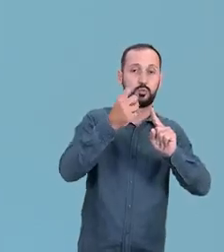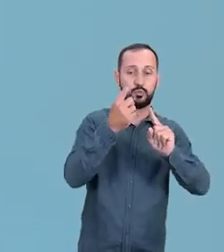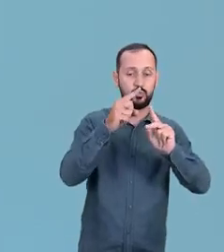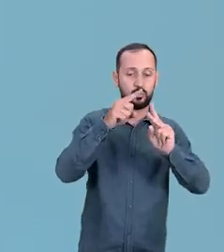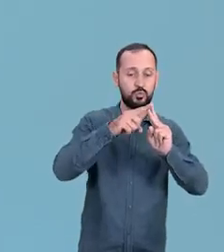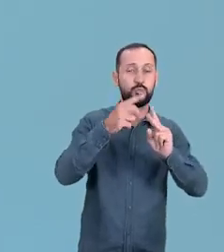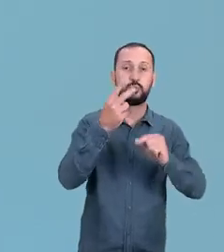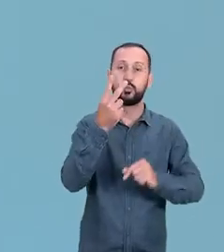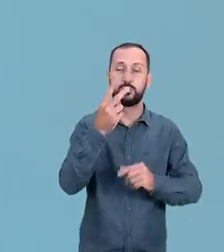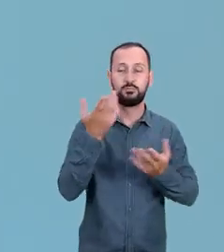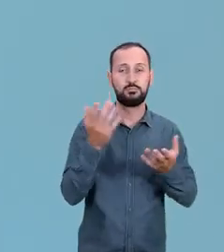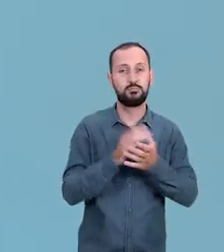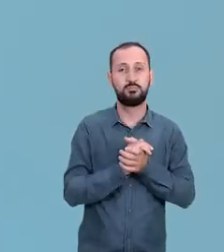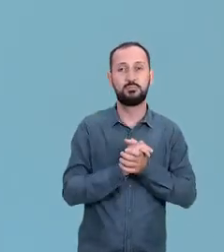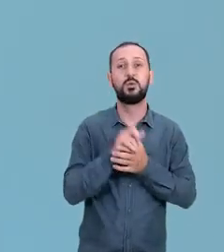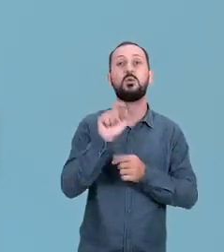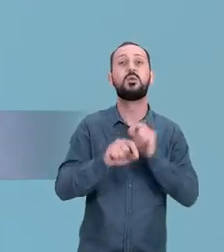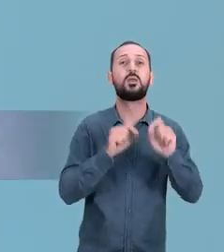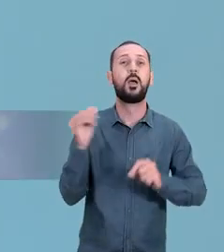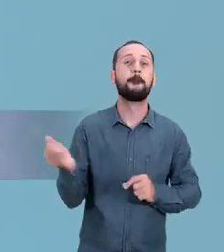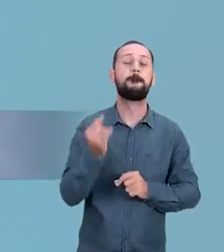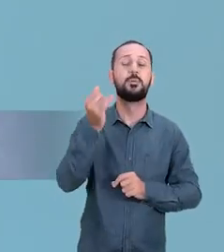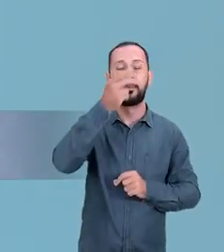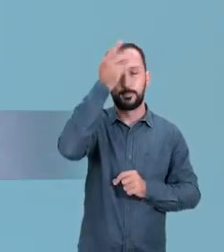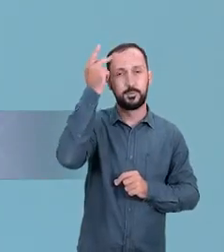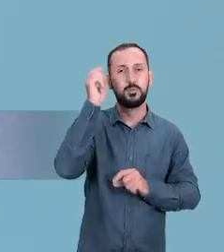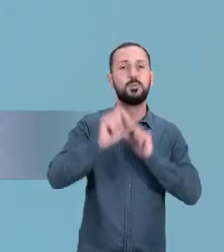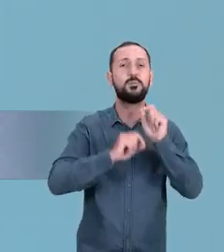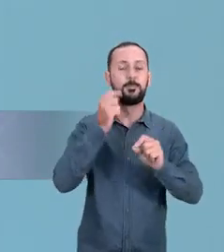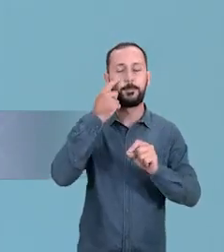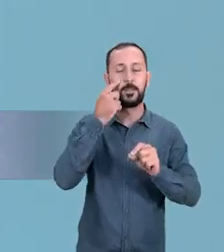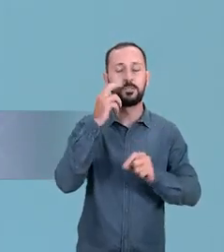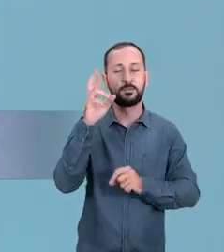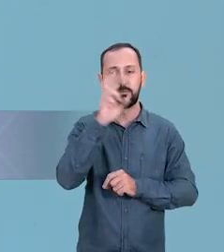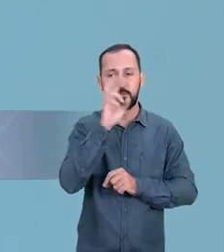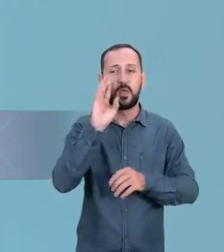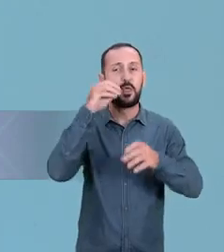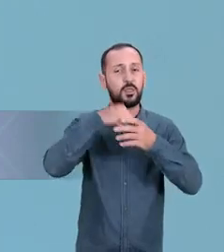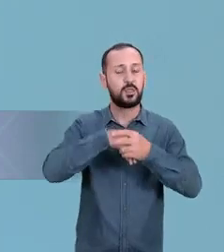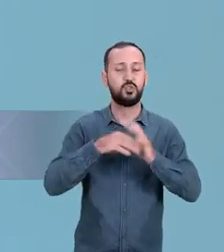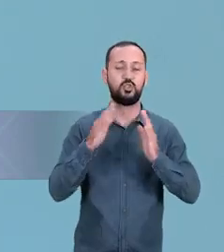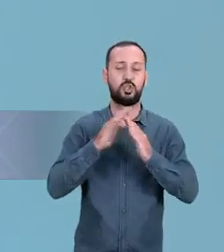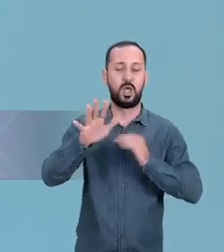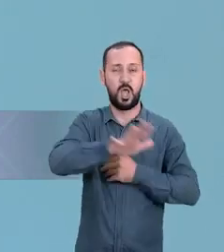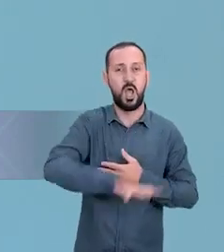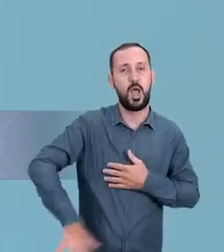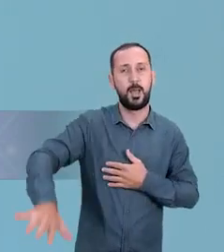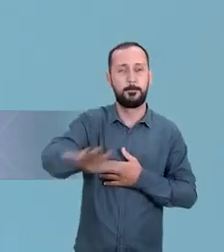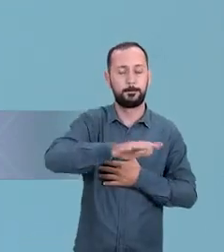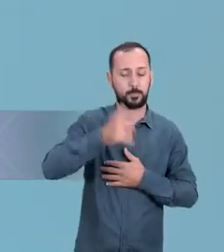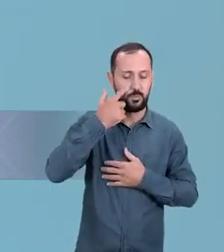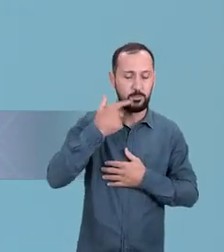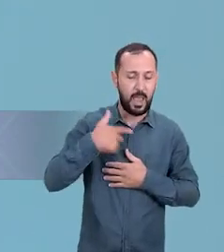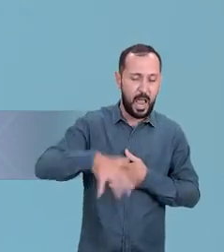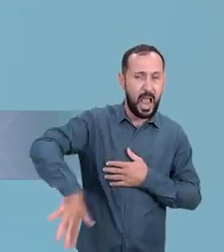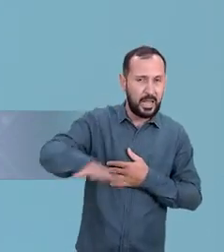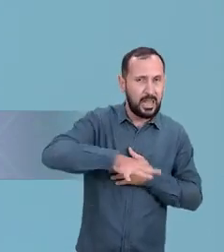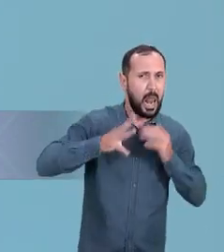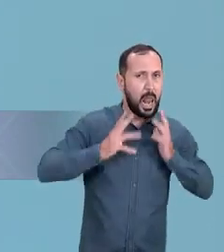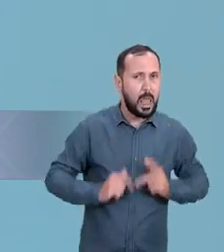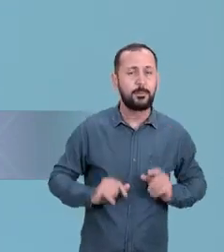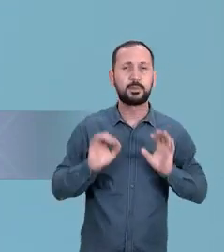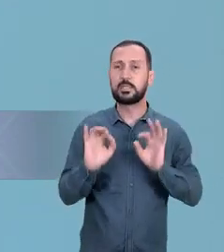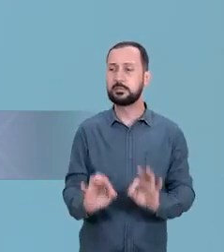né? Então, o que é importante para as pessoas? Primeiro, fazer a vigilância dentro do seu território. Vê o seu quintal, ele está limpo